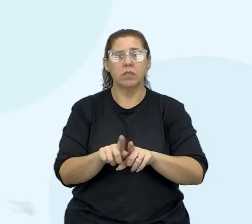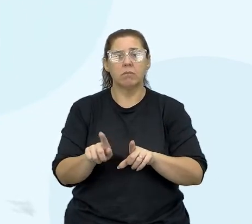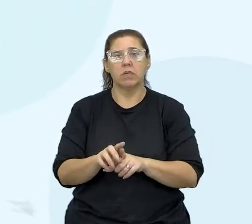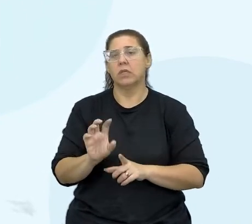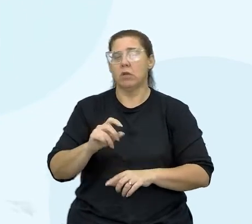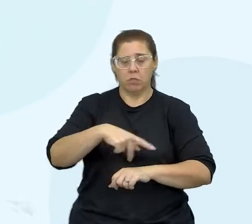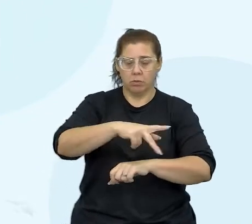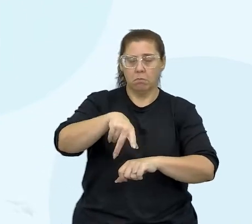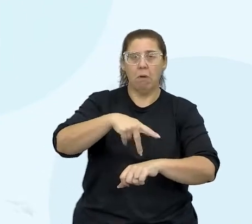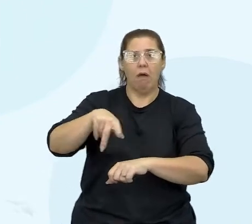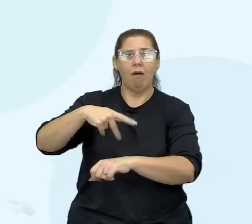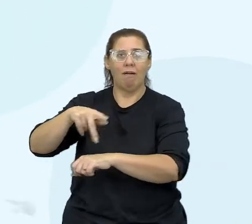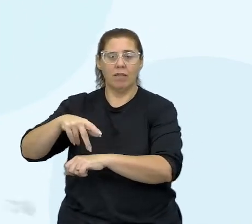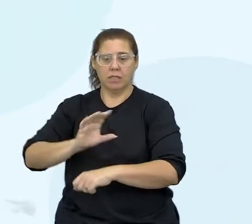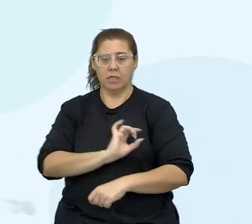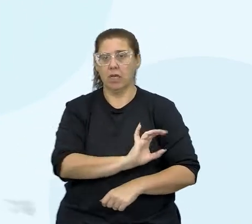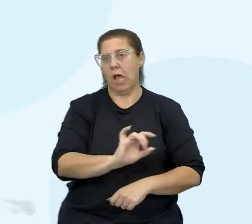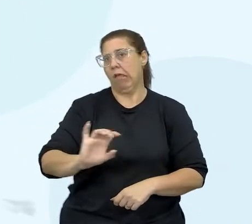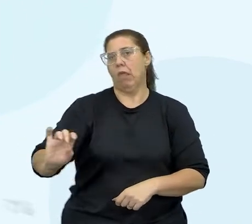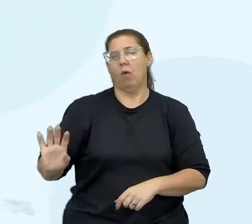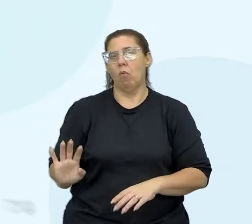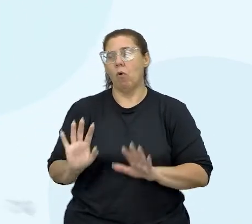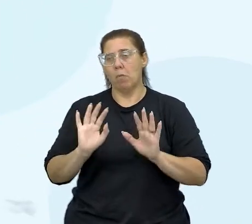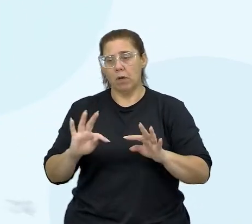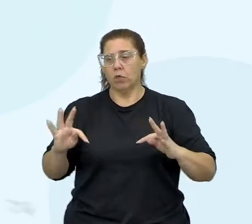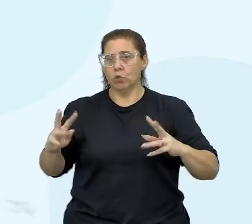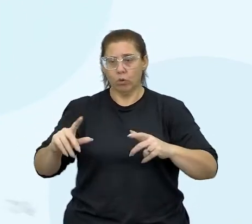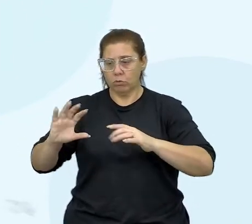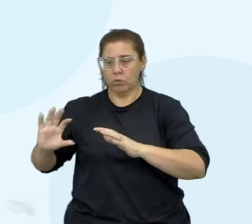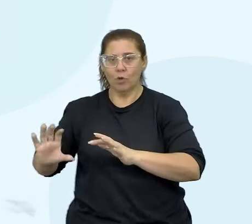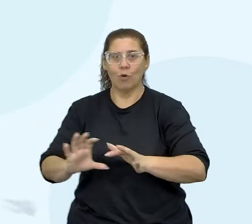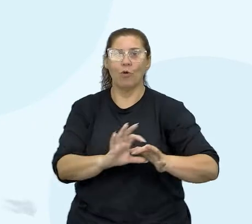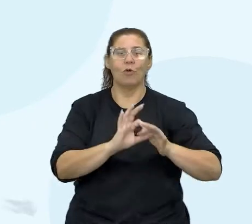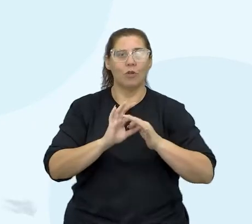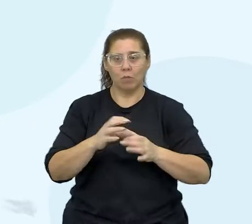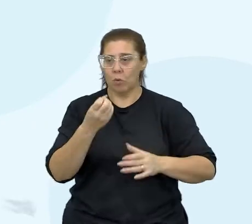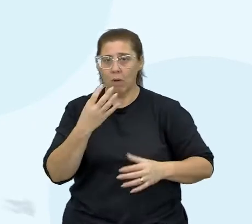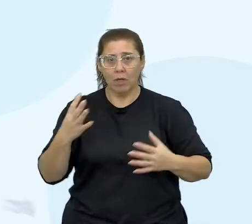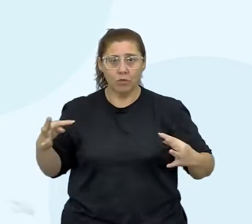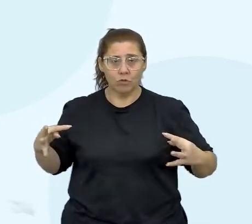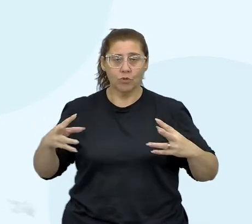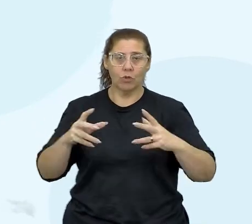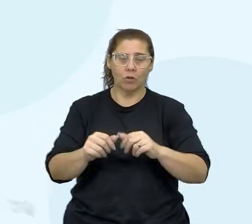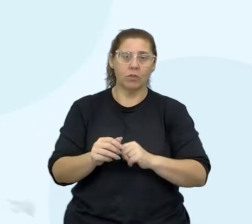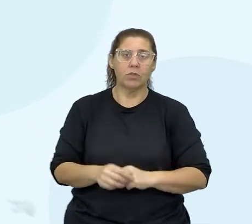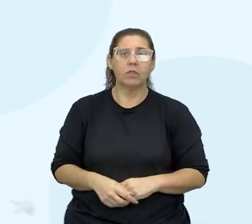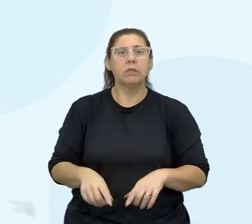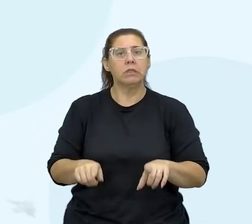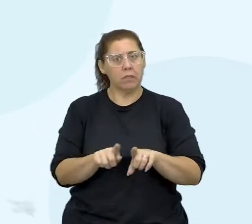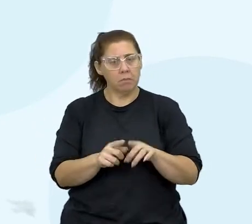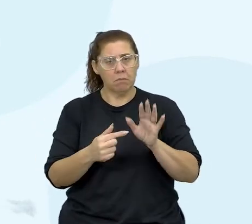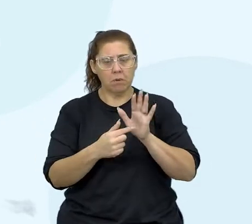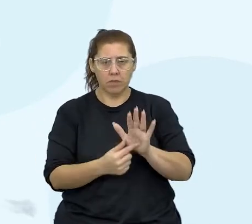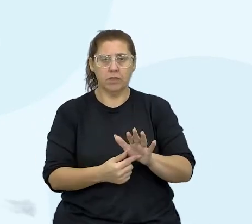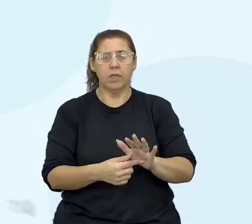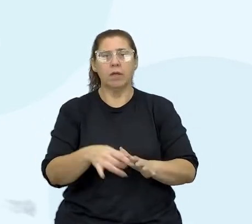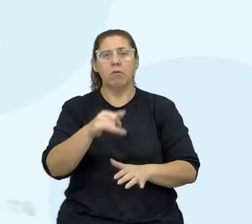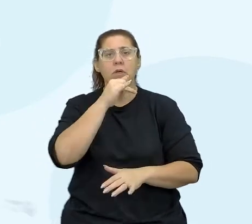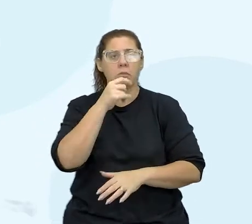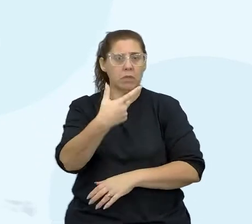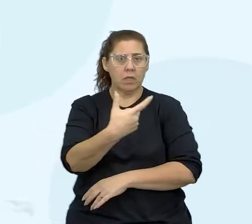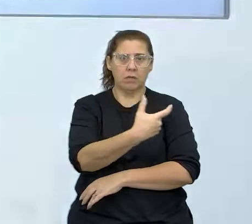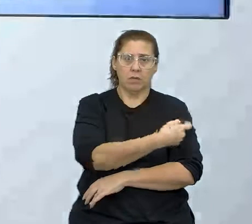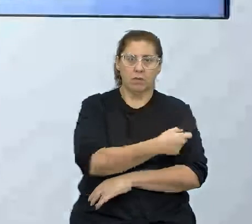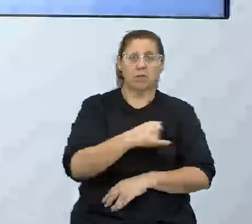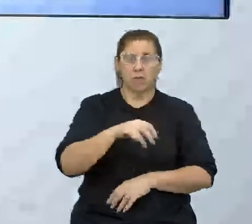os países serem cada um por si, Deus por todos, mas todos se unirem para um bem comum. Eu até dei o exemplo das vacinas, que enquanto